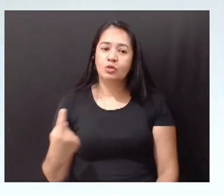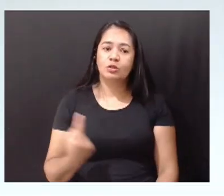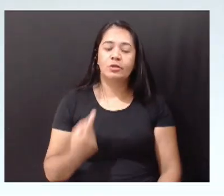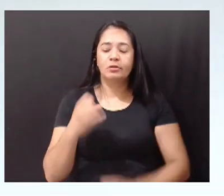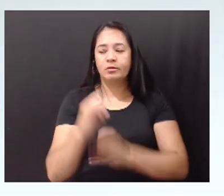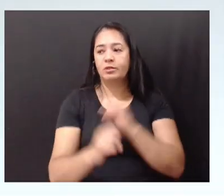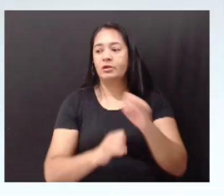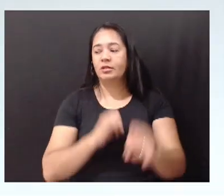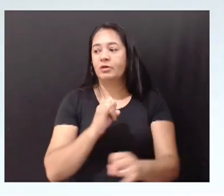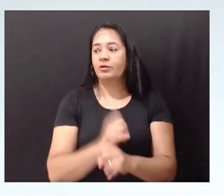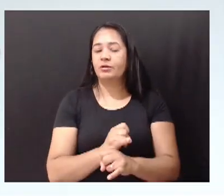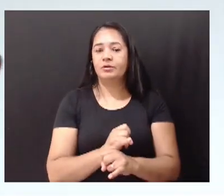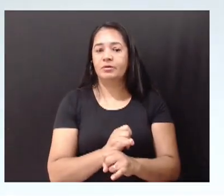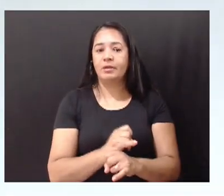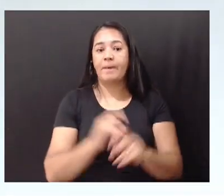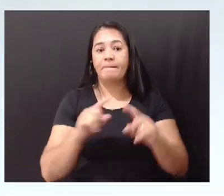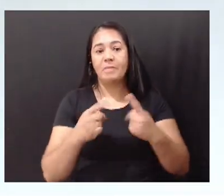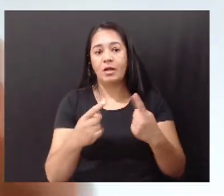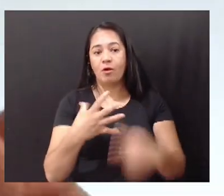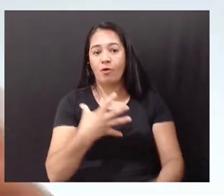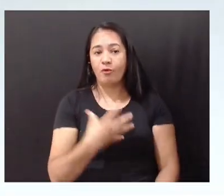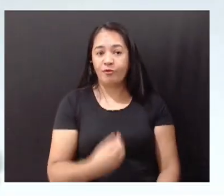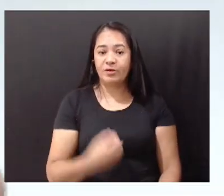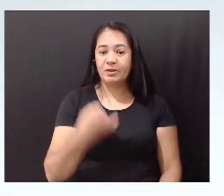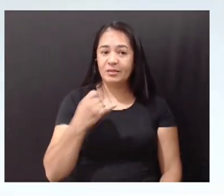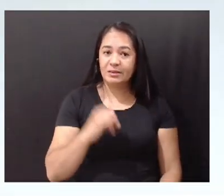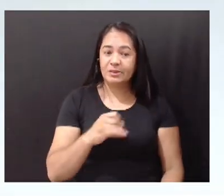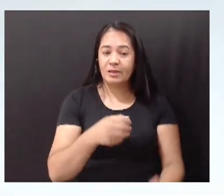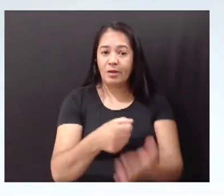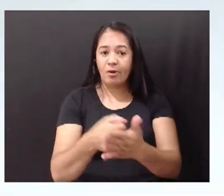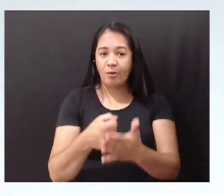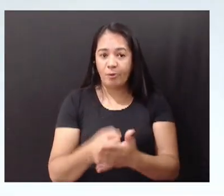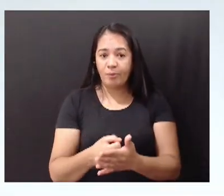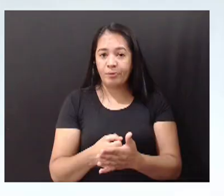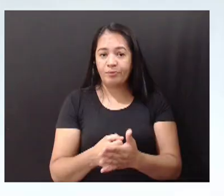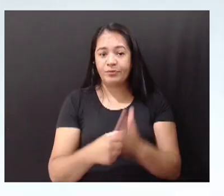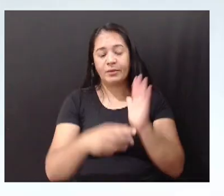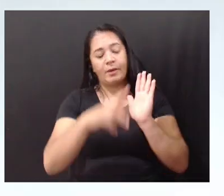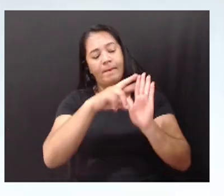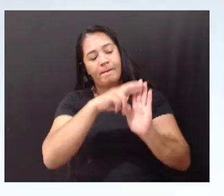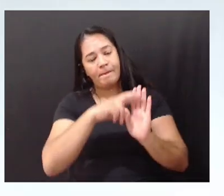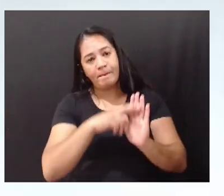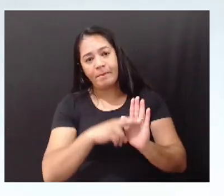quando esses filhos, se eles vão impor uma regra para que esses